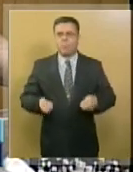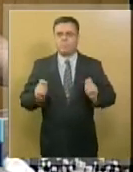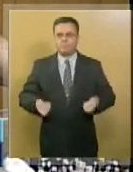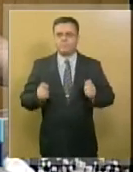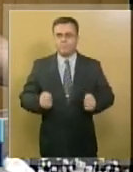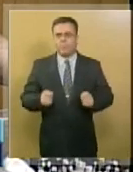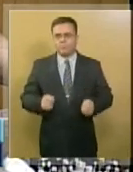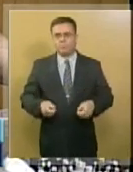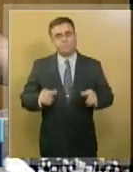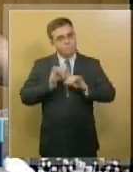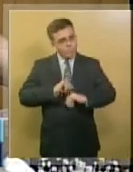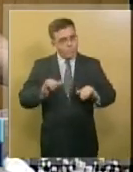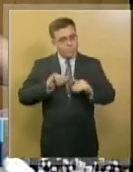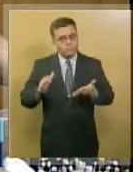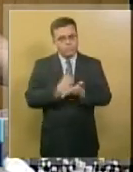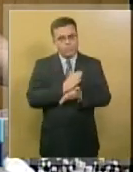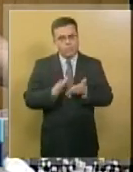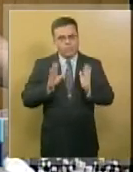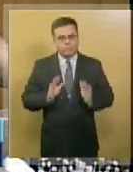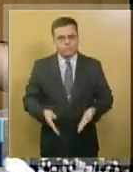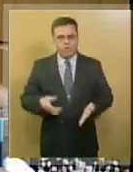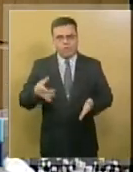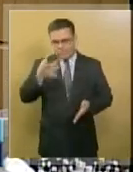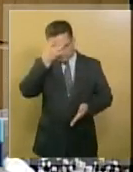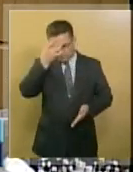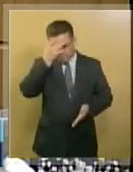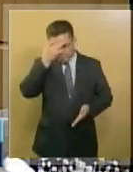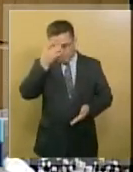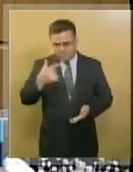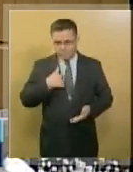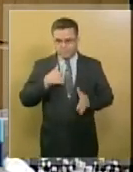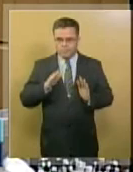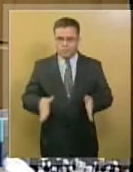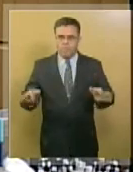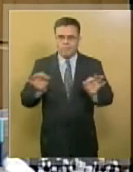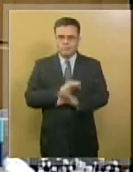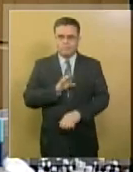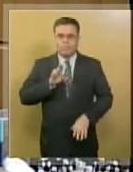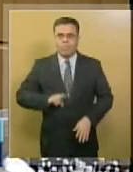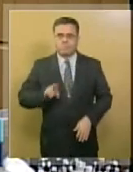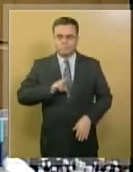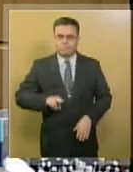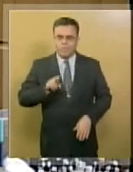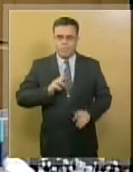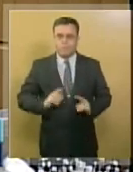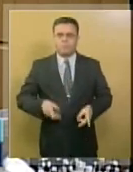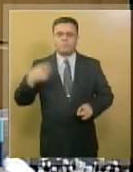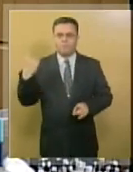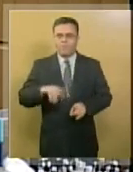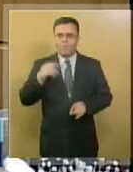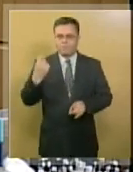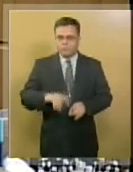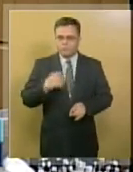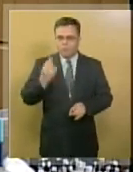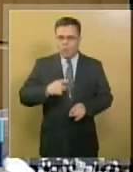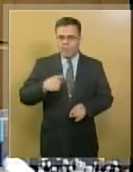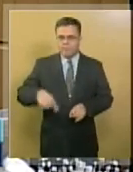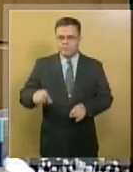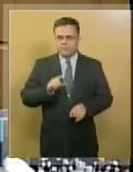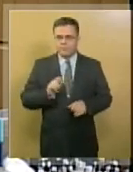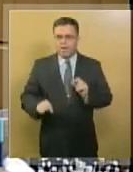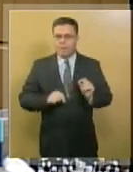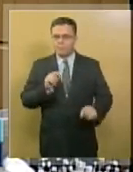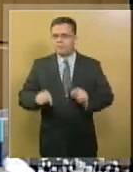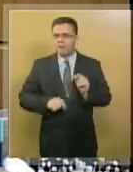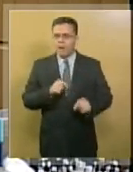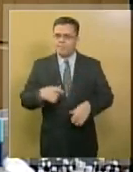que muitos aqui talvez já tenham desenvolvido a consciência, como é o meu caso. Mas são usados apanhando, e um animal de tração, um animal,